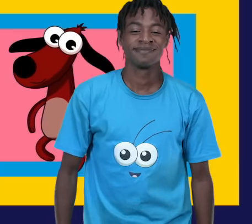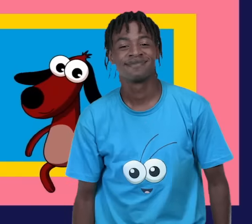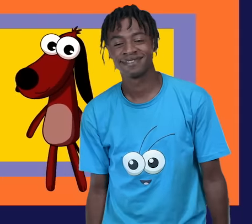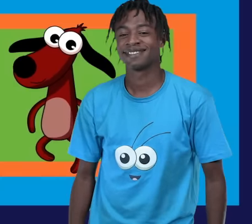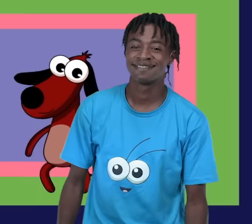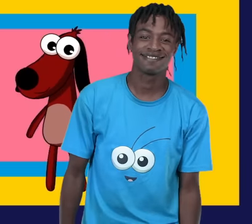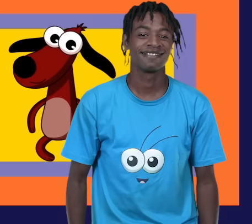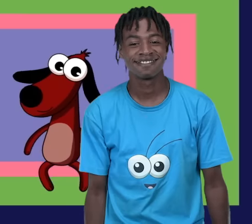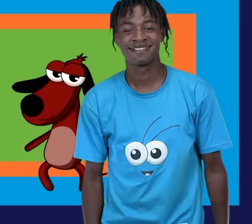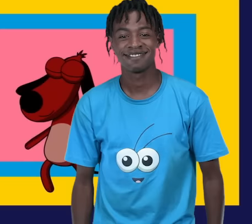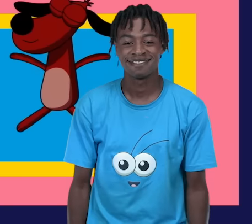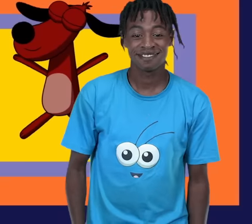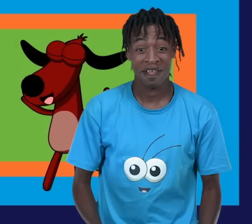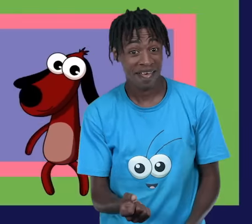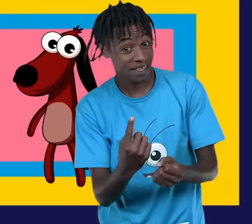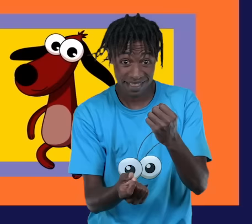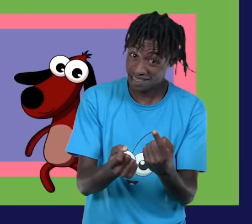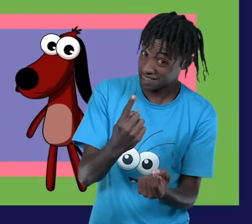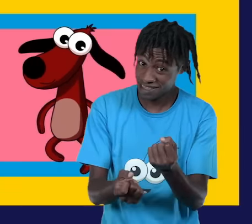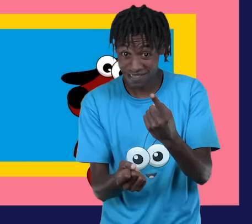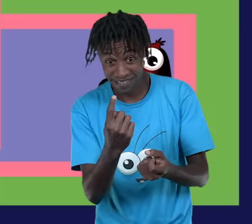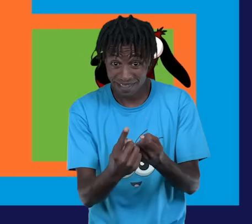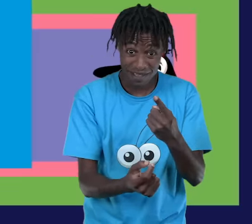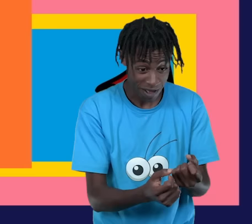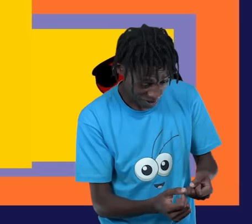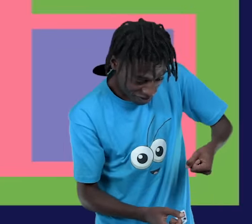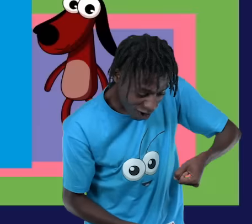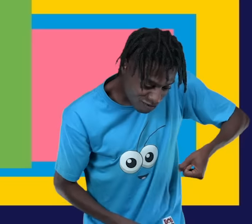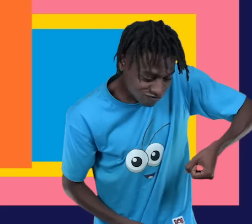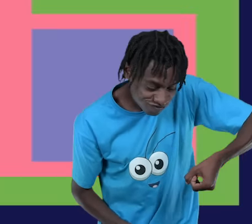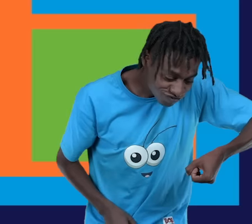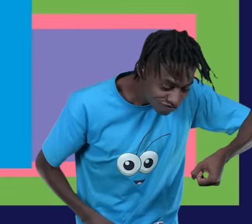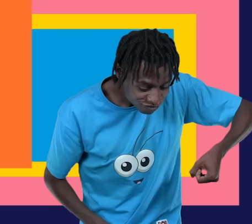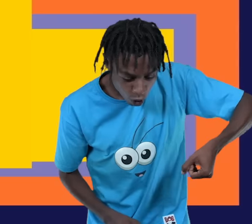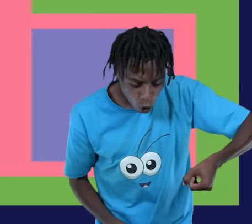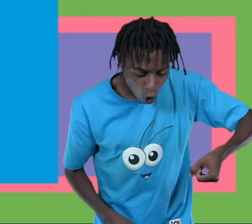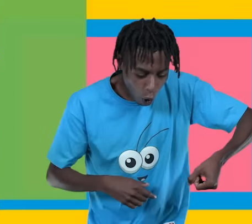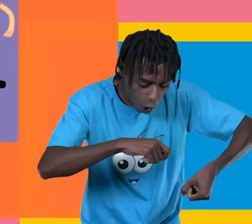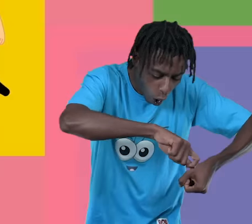Pula, pula, pipoquinha, pula, pula sem.